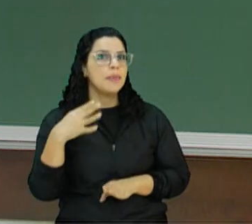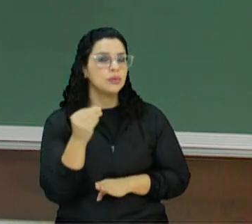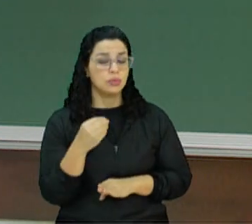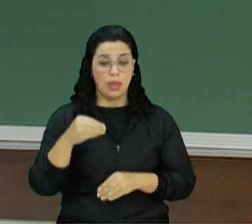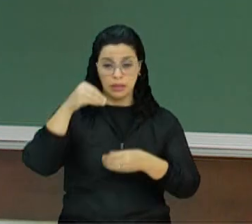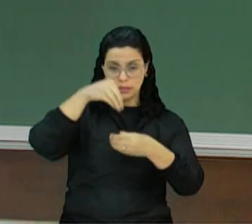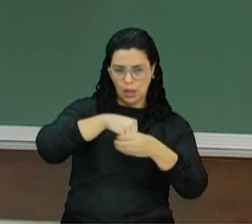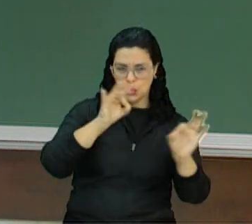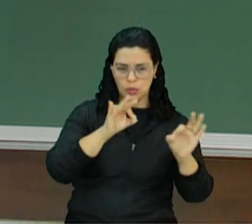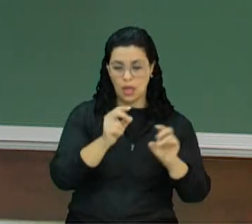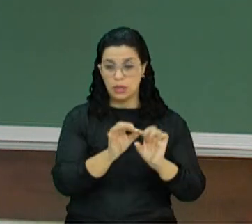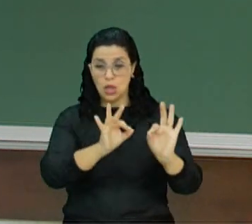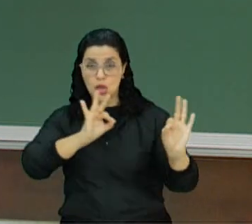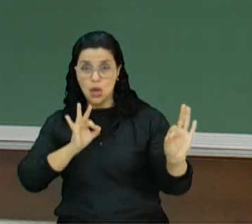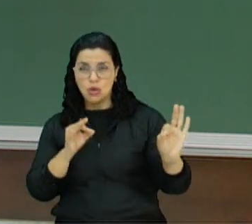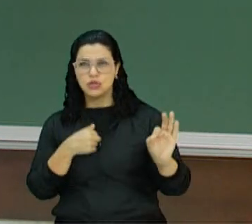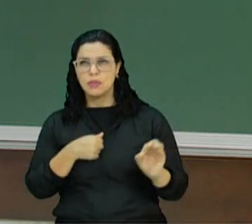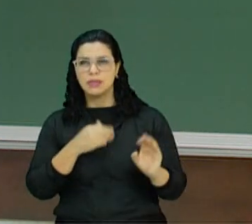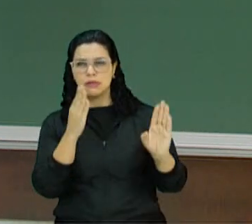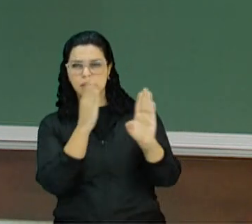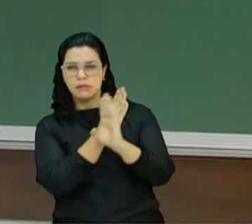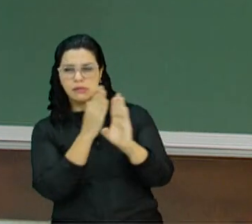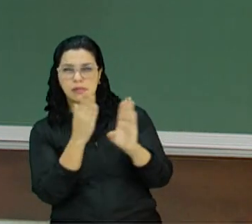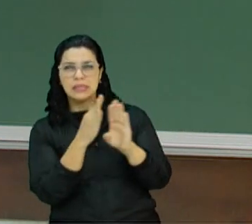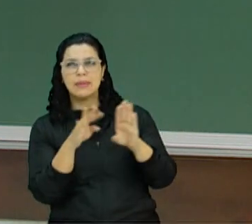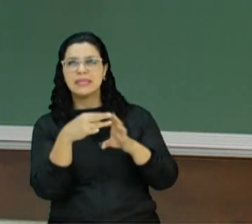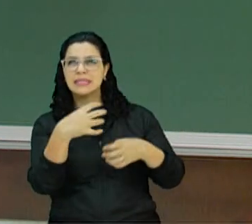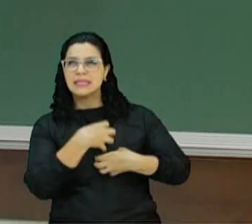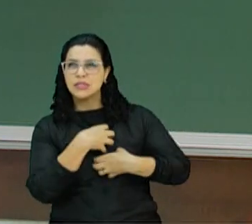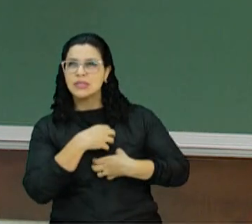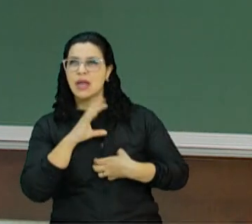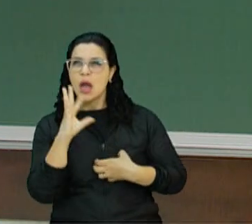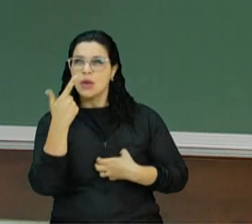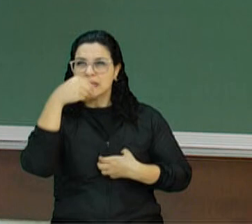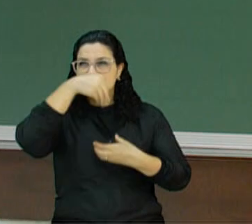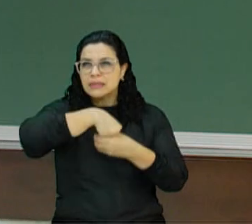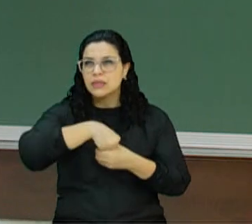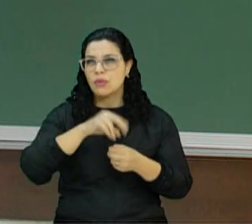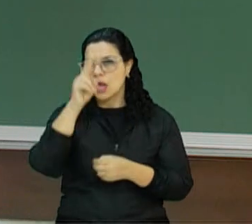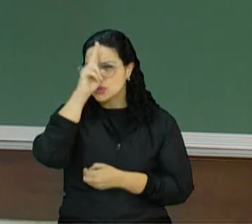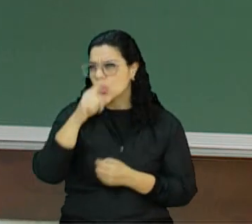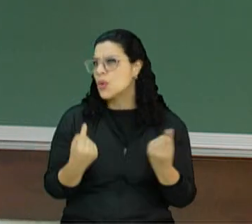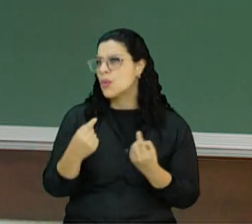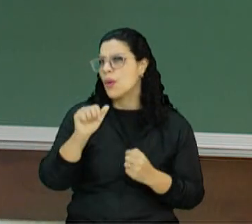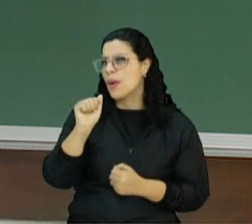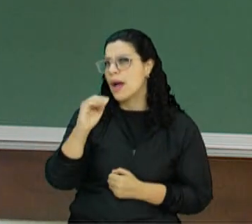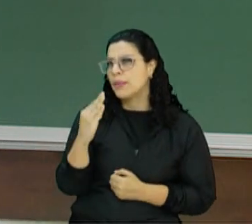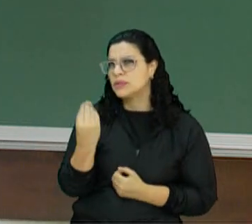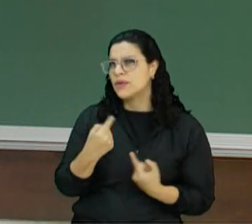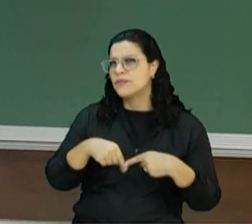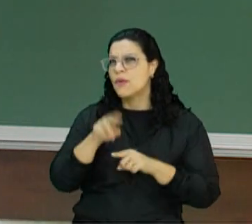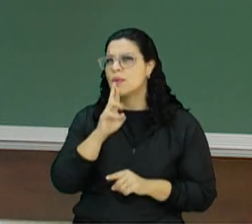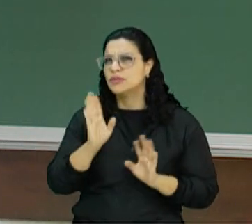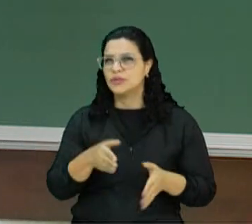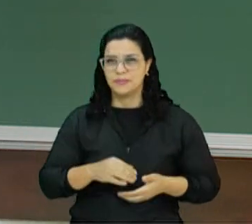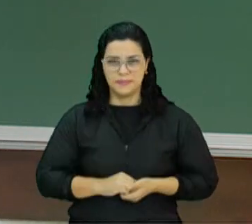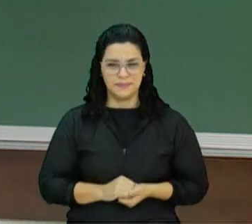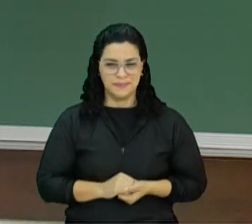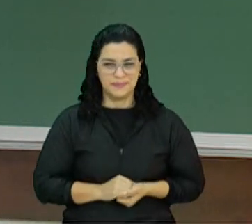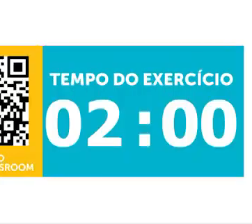narra a história de longe, porém, ele está também sentindo o que acontece na história. Vamos lá? Já voltamos com a resposta.